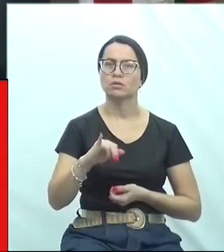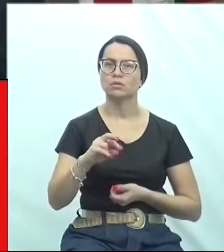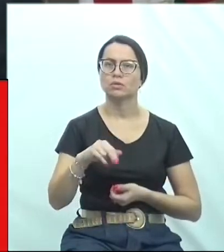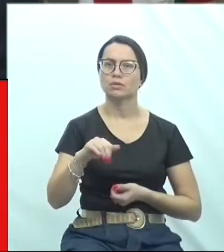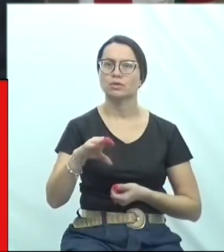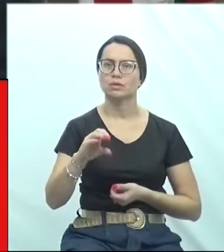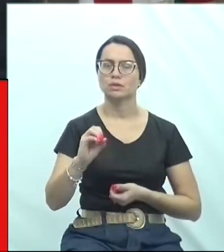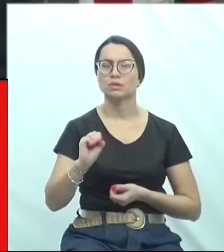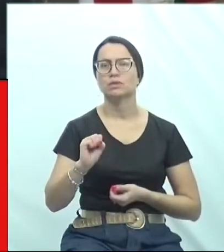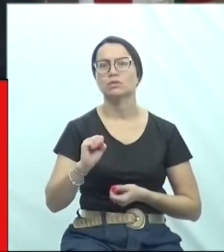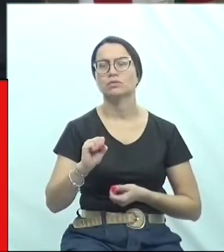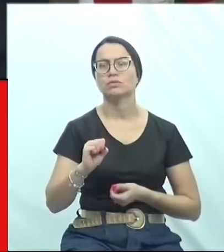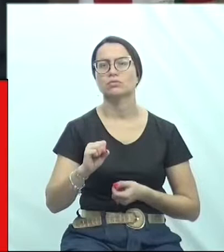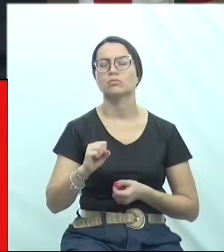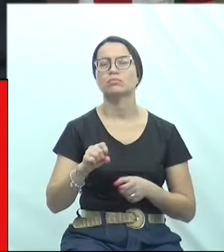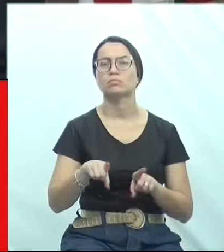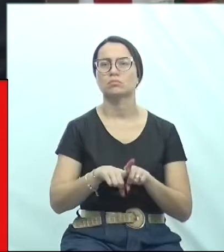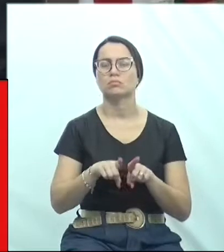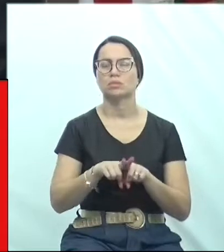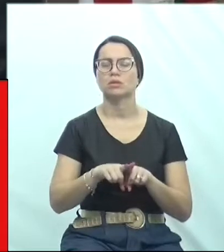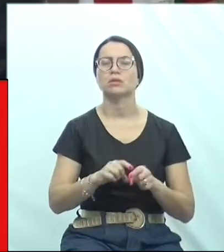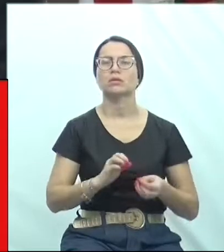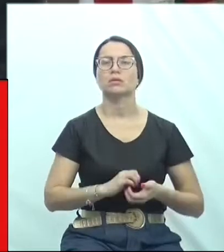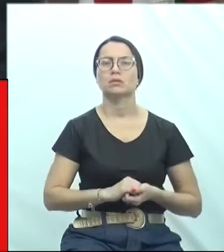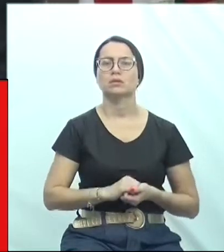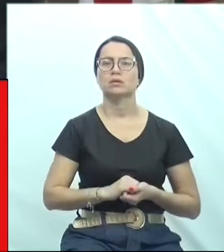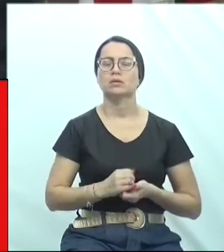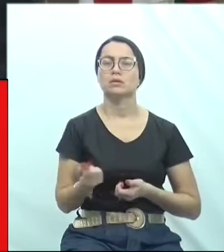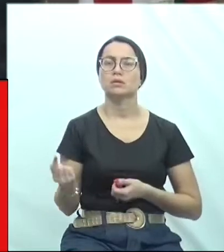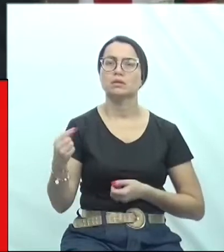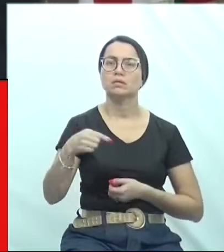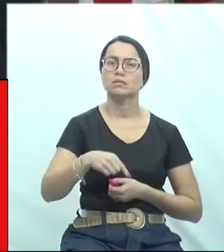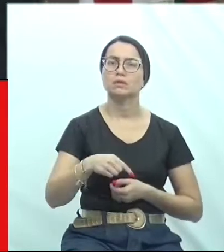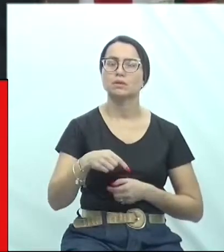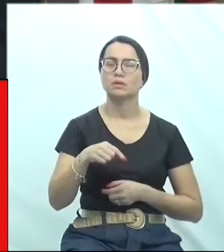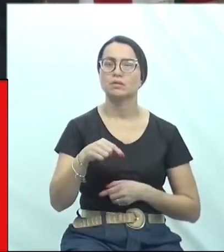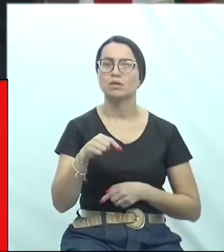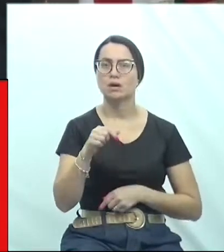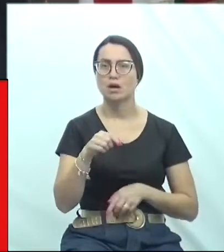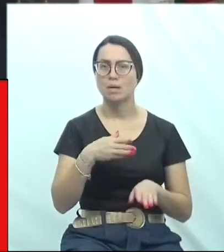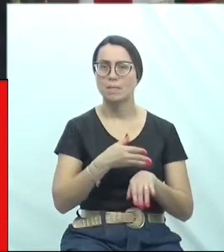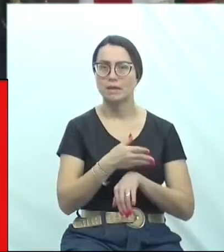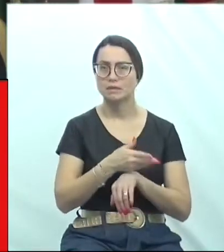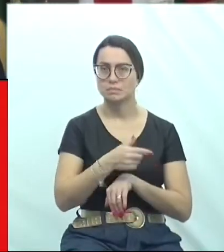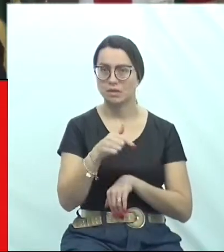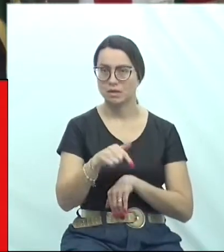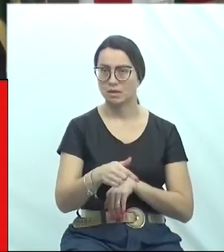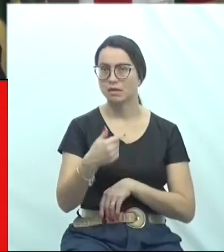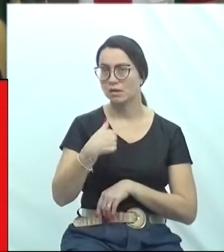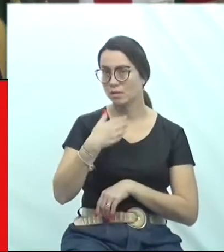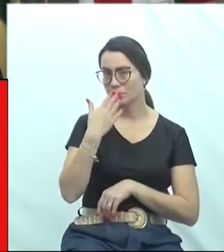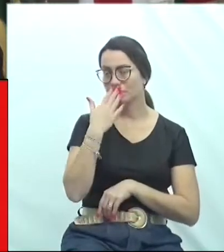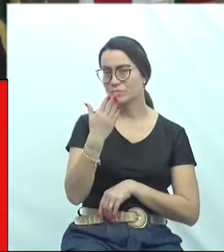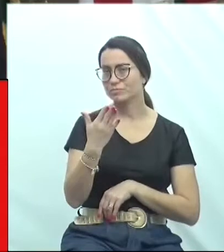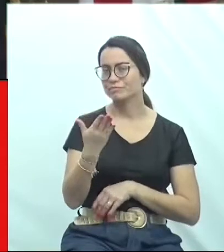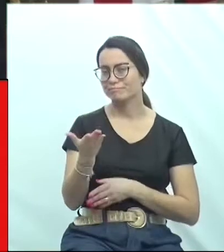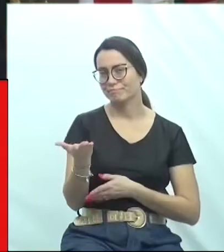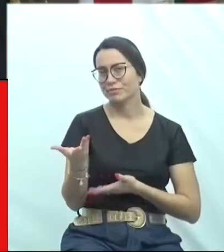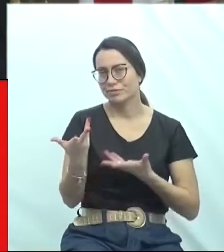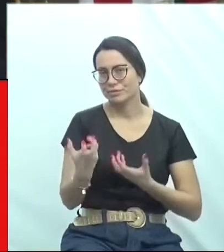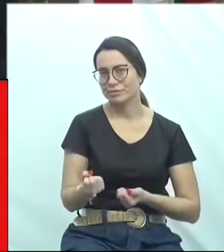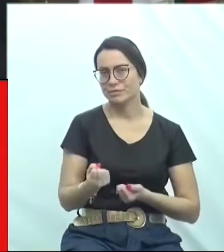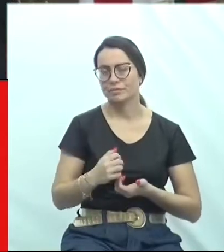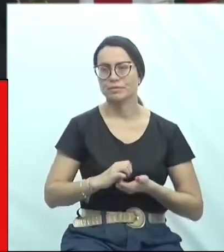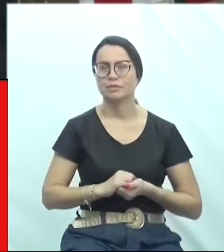que estão aqui a pedido desse vereador. Também cumprimentar o Paulo, que é diretor,